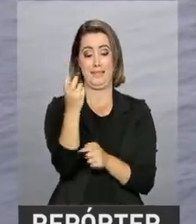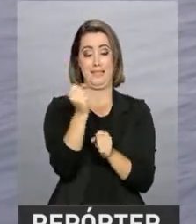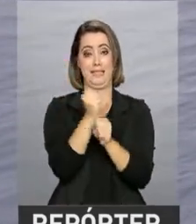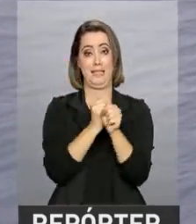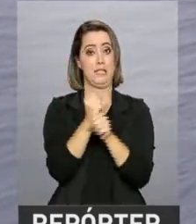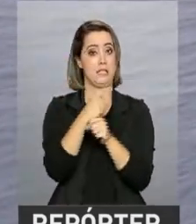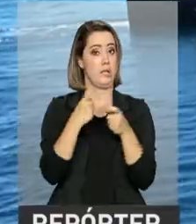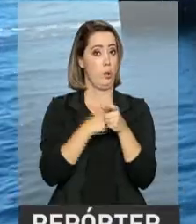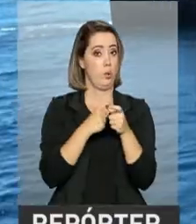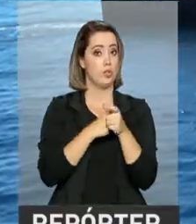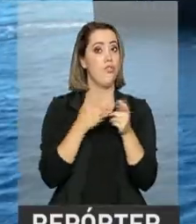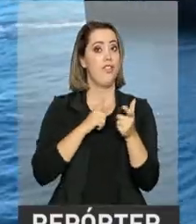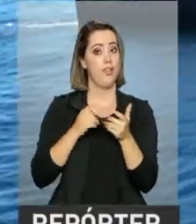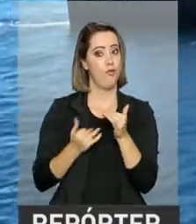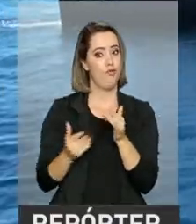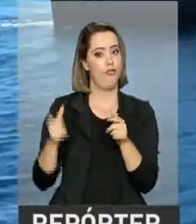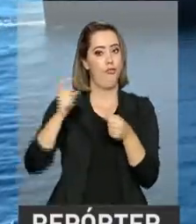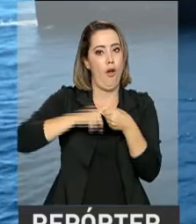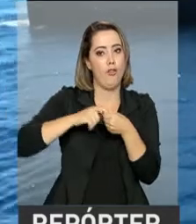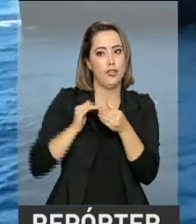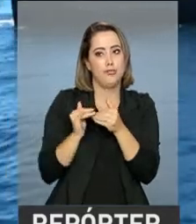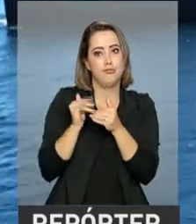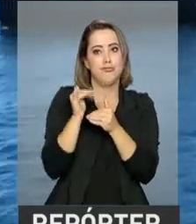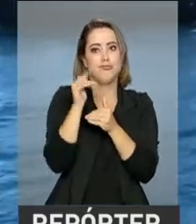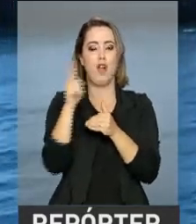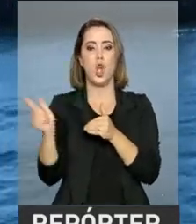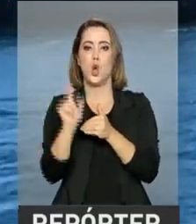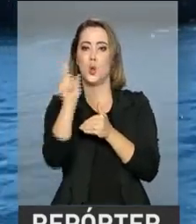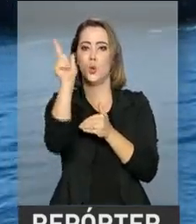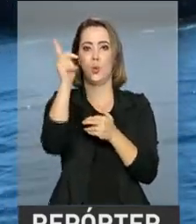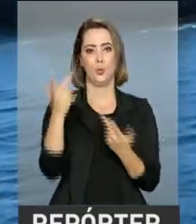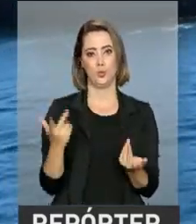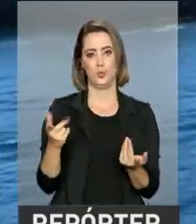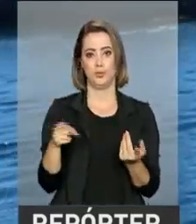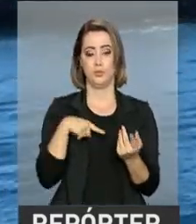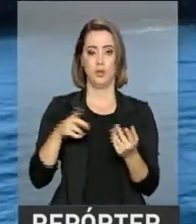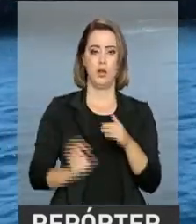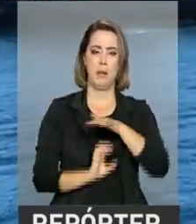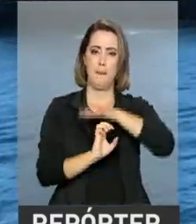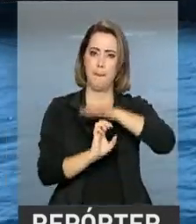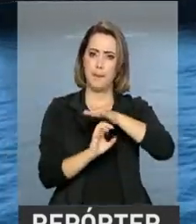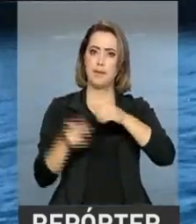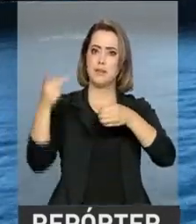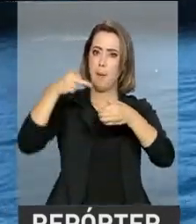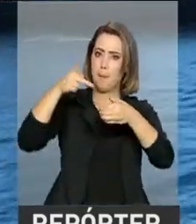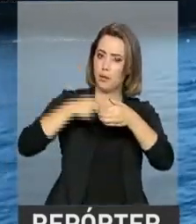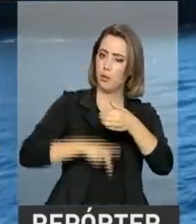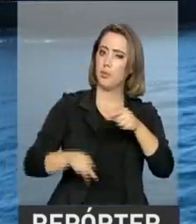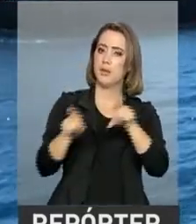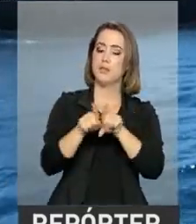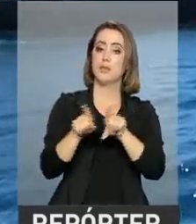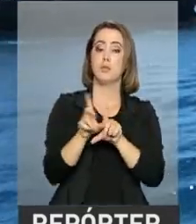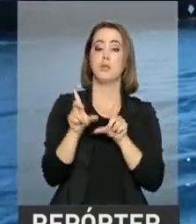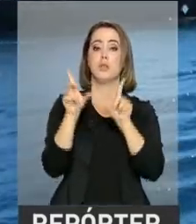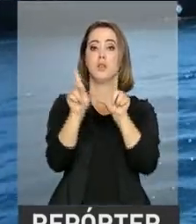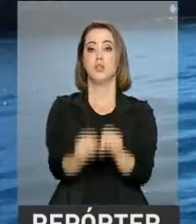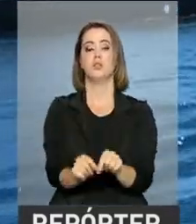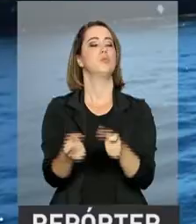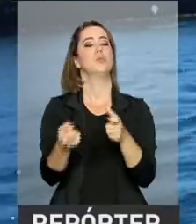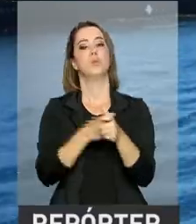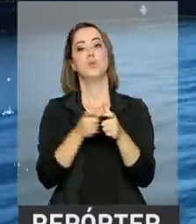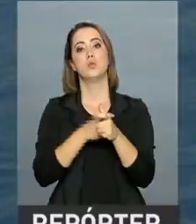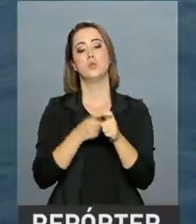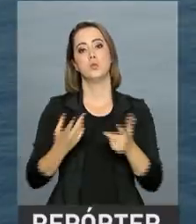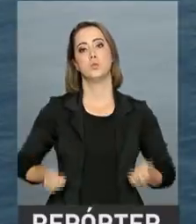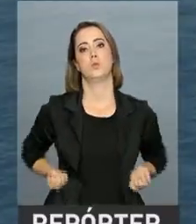vem dando sinais de recuperação a estatal reduziu também as despesas do endividamento